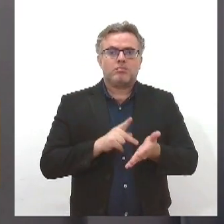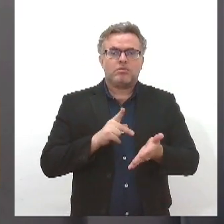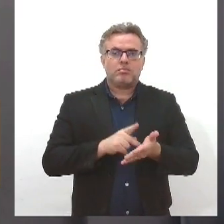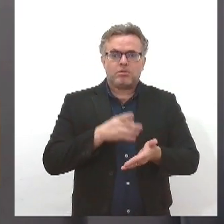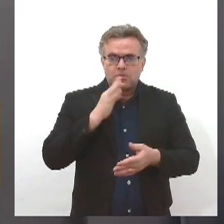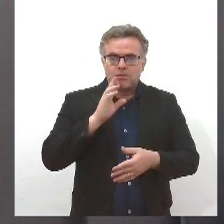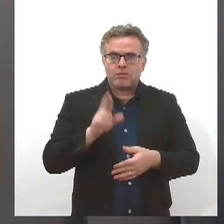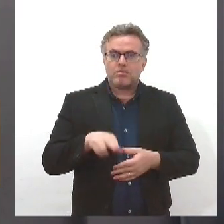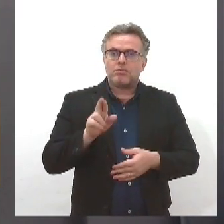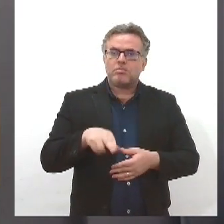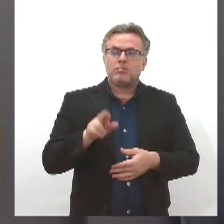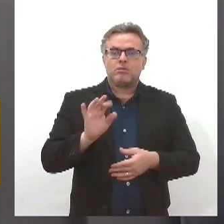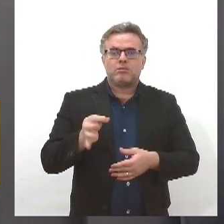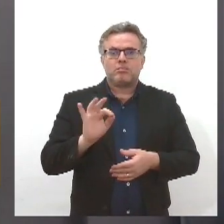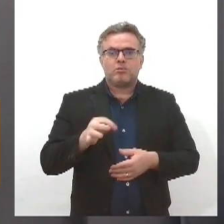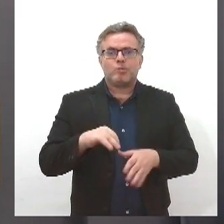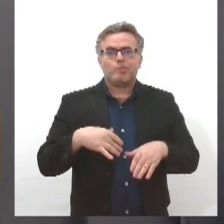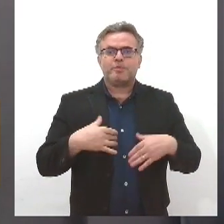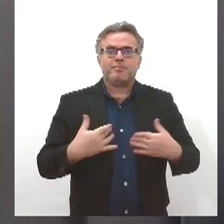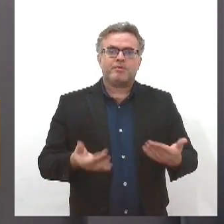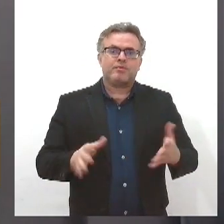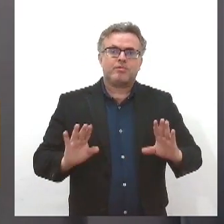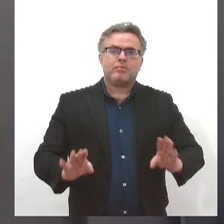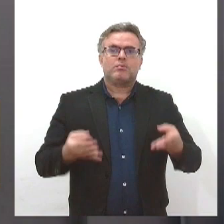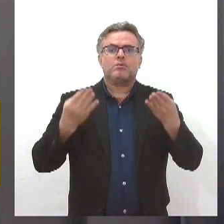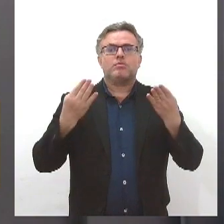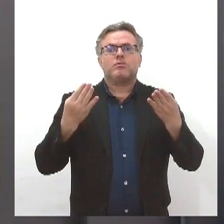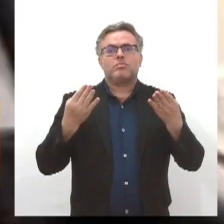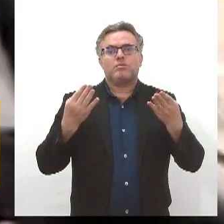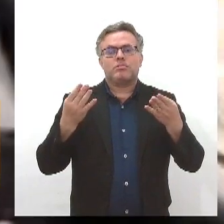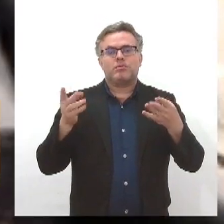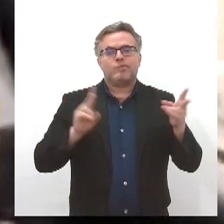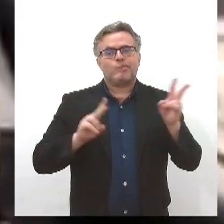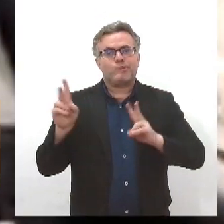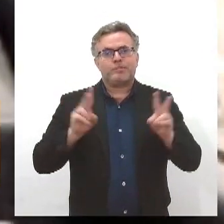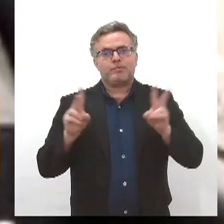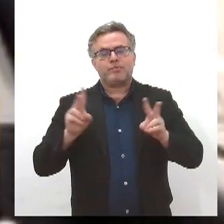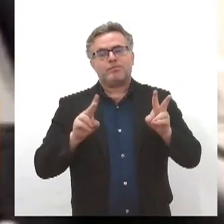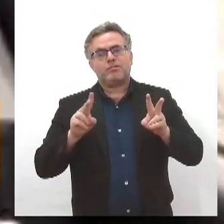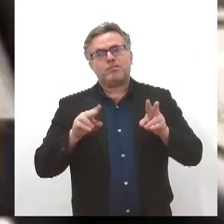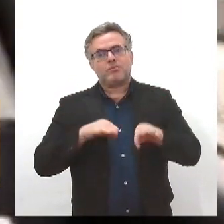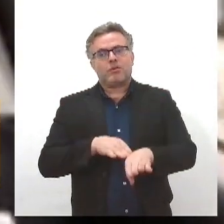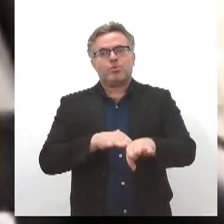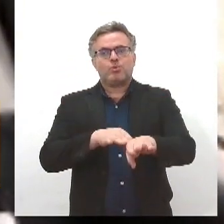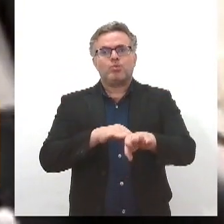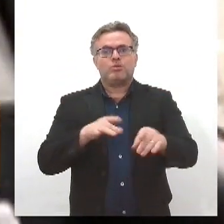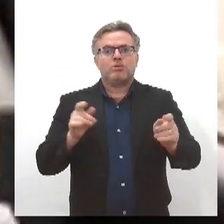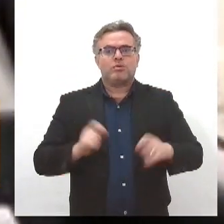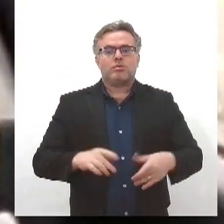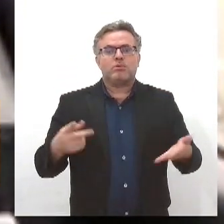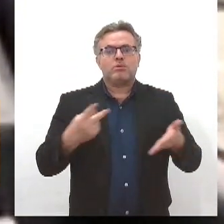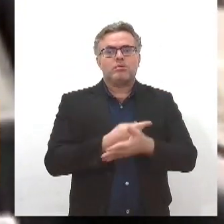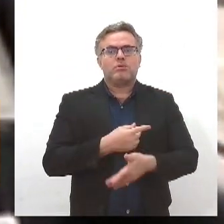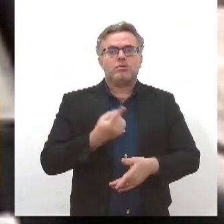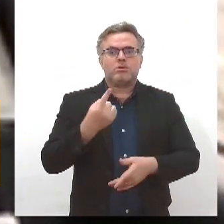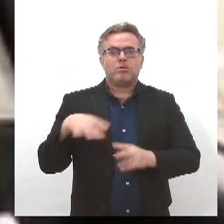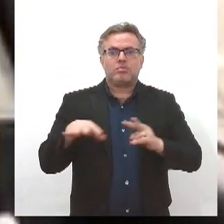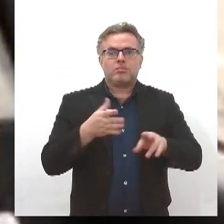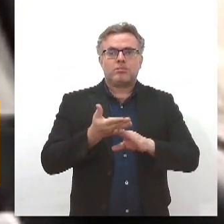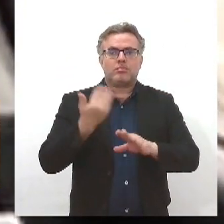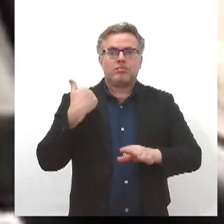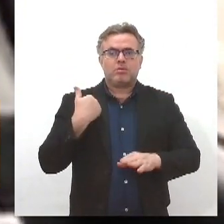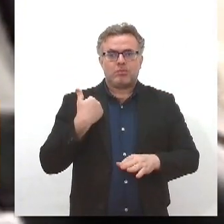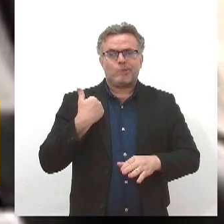verdade, a festa do Carnaval do Carro Quebrado sempre acontecia uma semana antes do Carnaval.